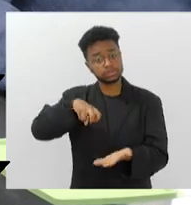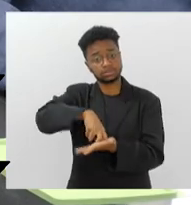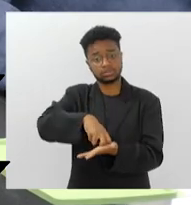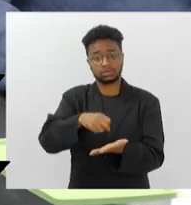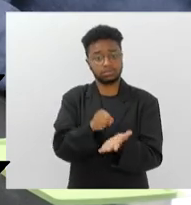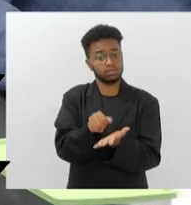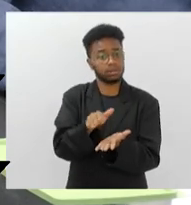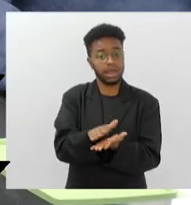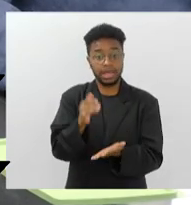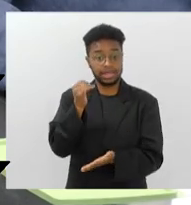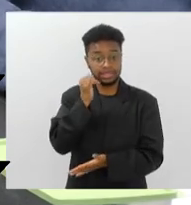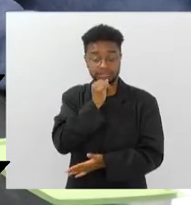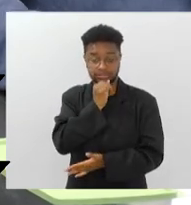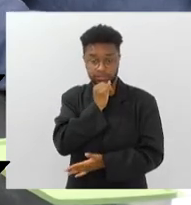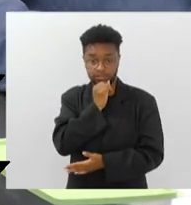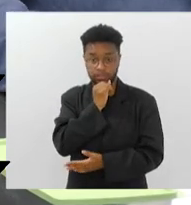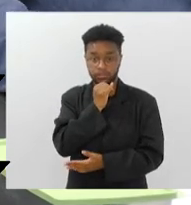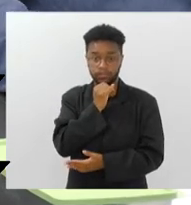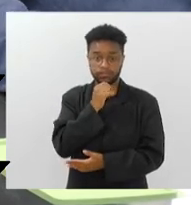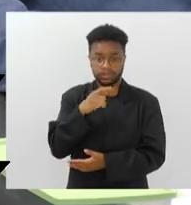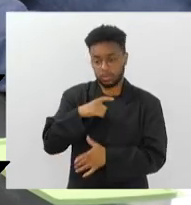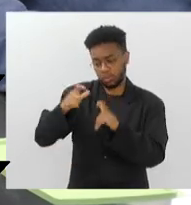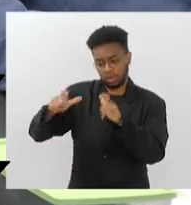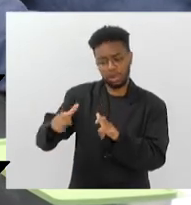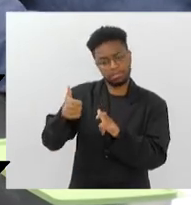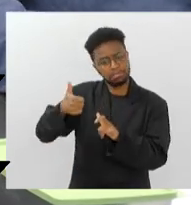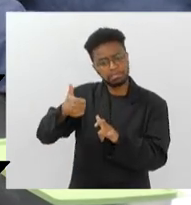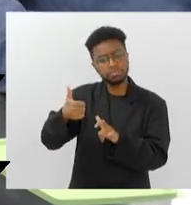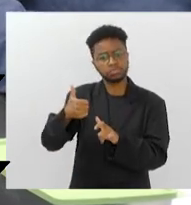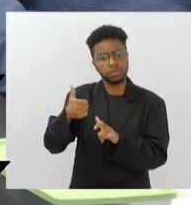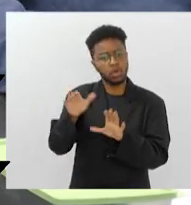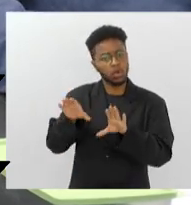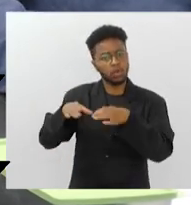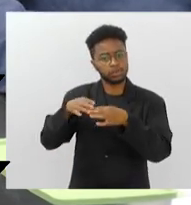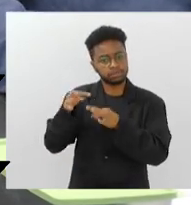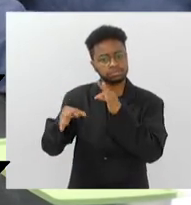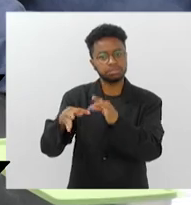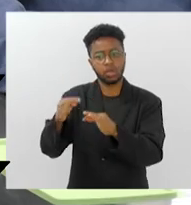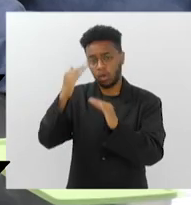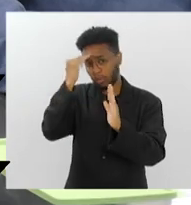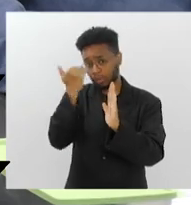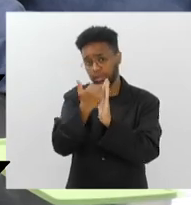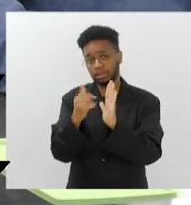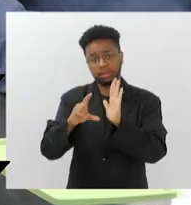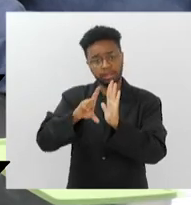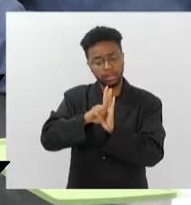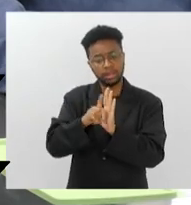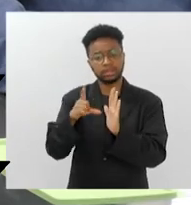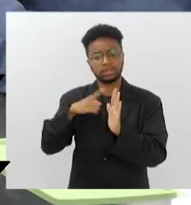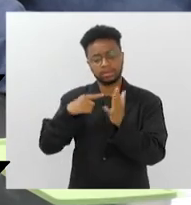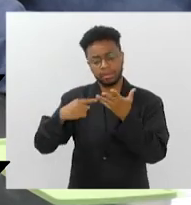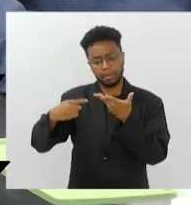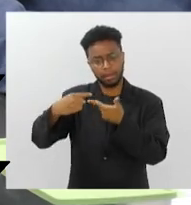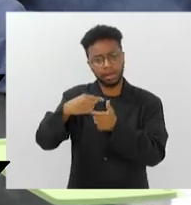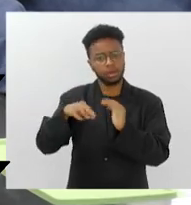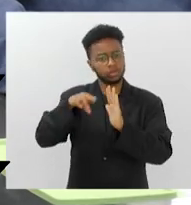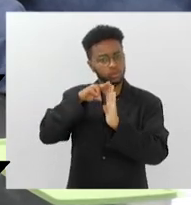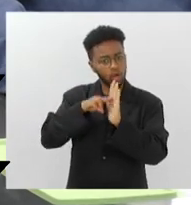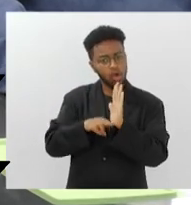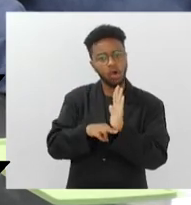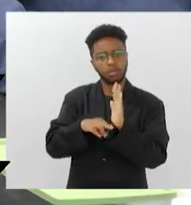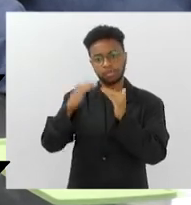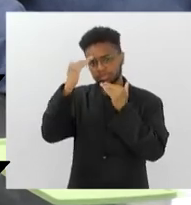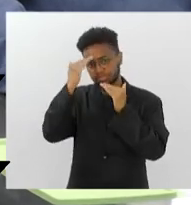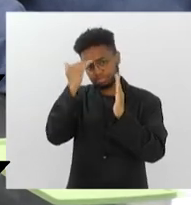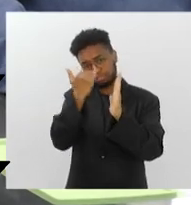então vamos pegar uma comunidade terapêutica Bacana Então cumpre a lei tem lá suas normas etc